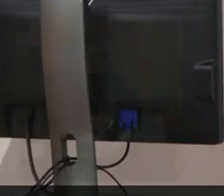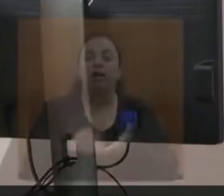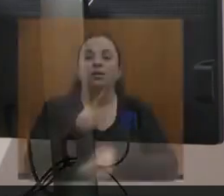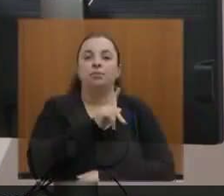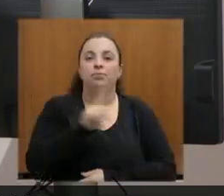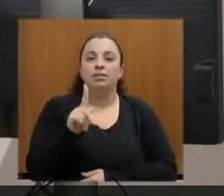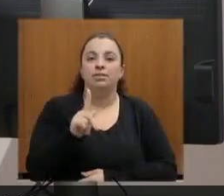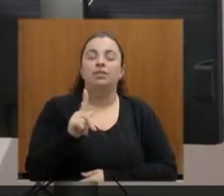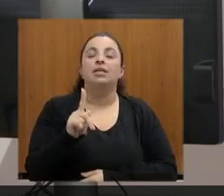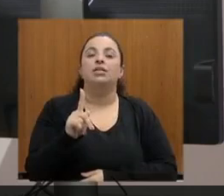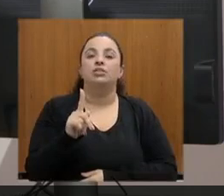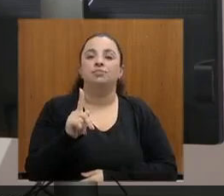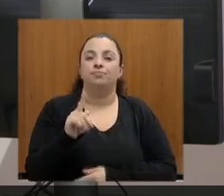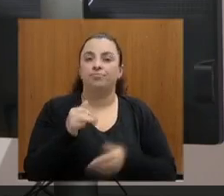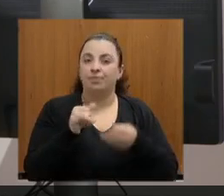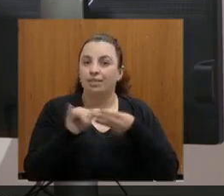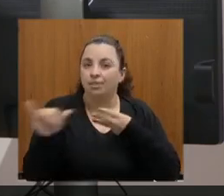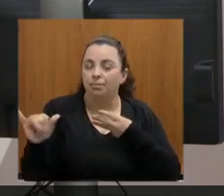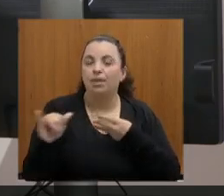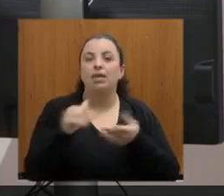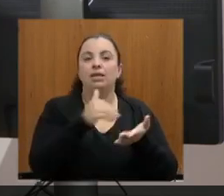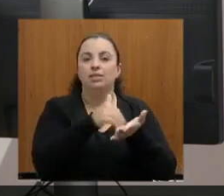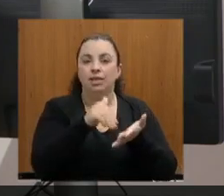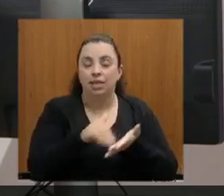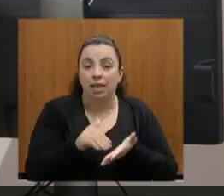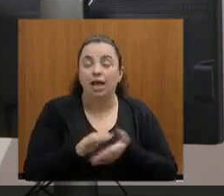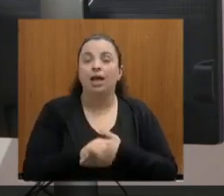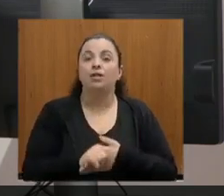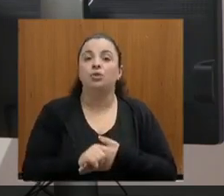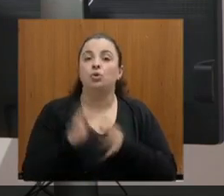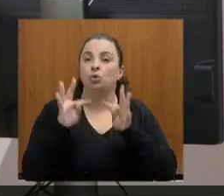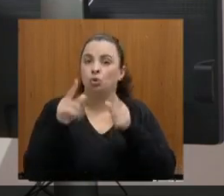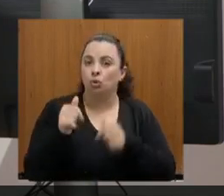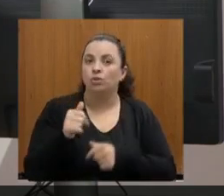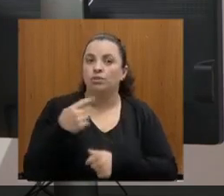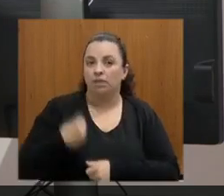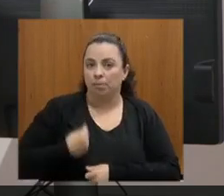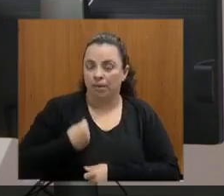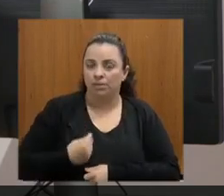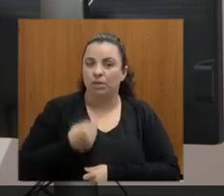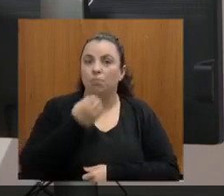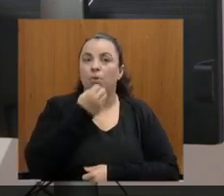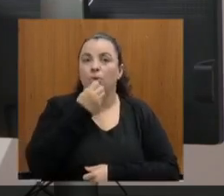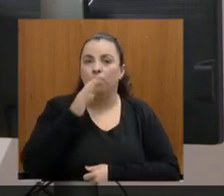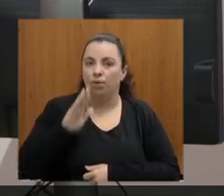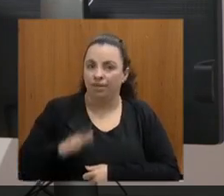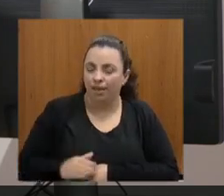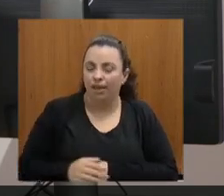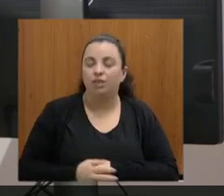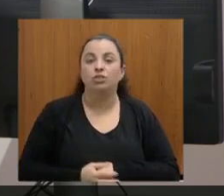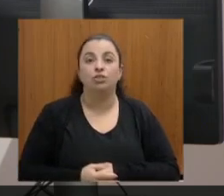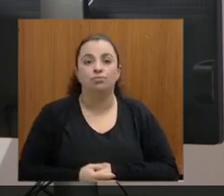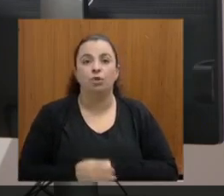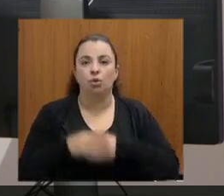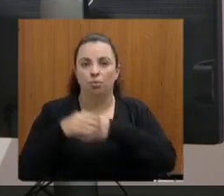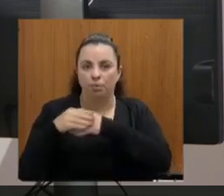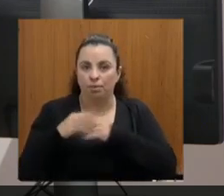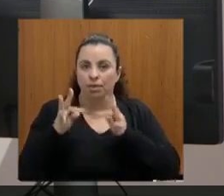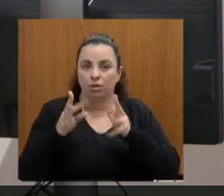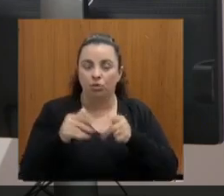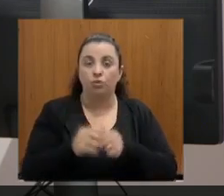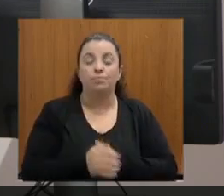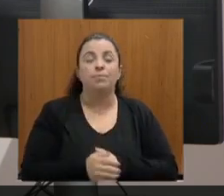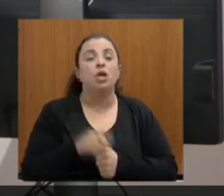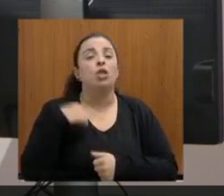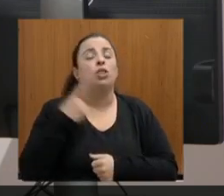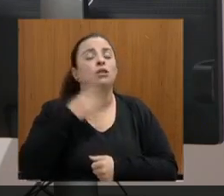primeiro dizer secretário aqui eu sou testemunha do seu trabalho né a gente sabe que as informações que chegam pela